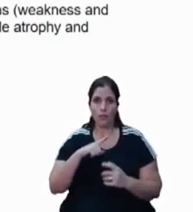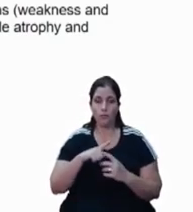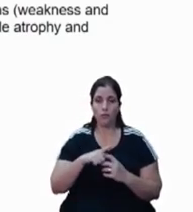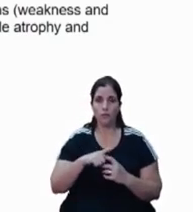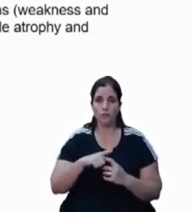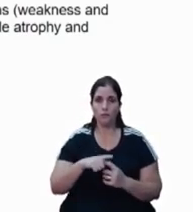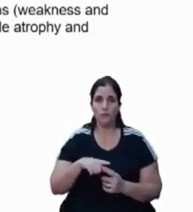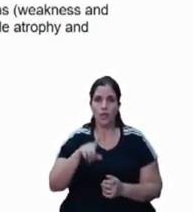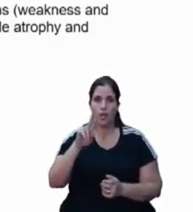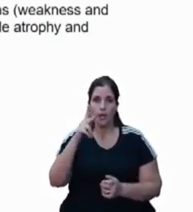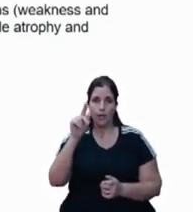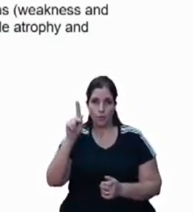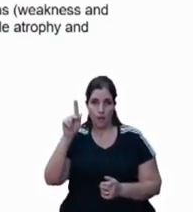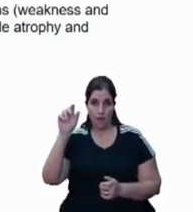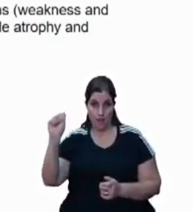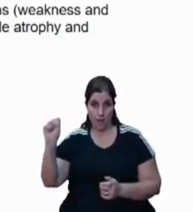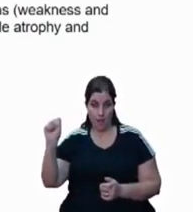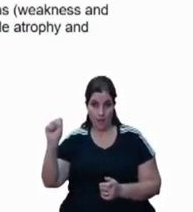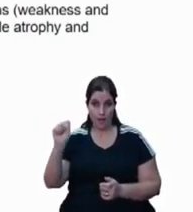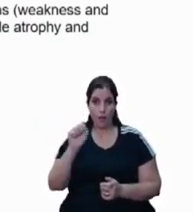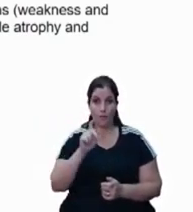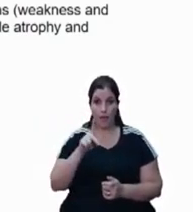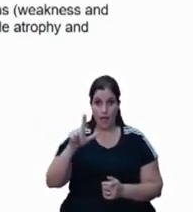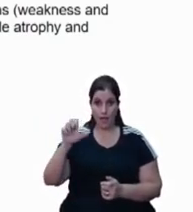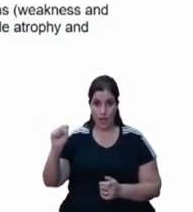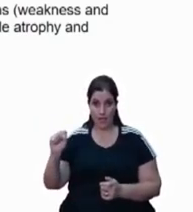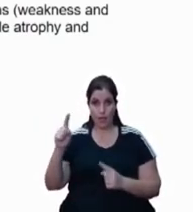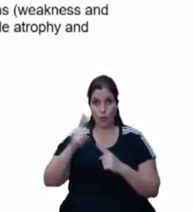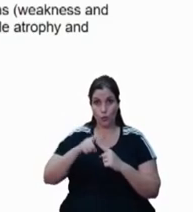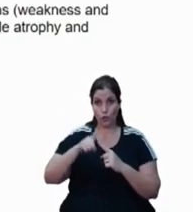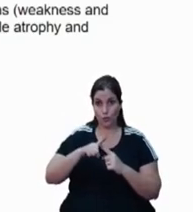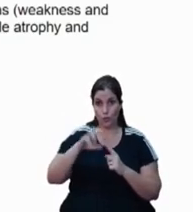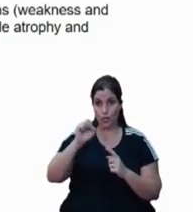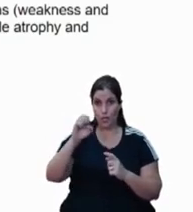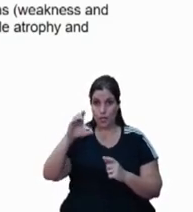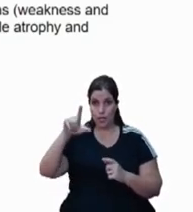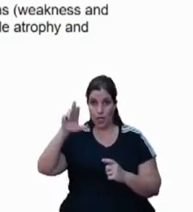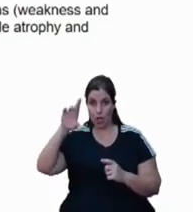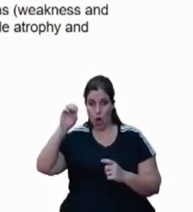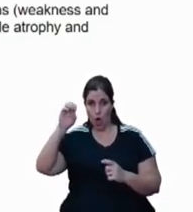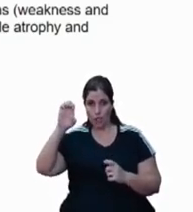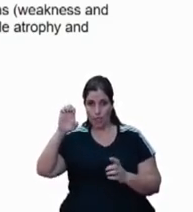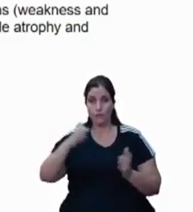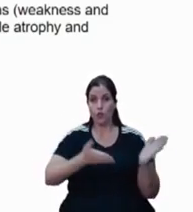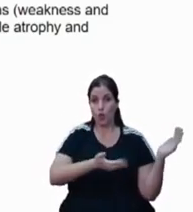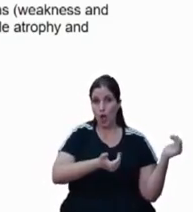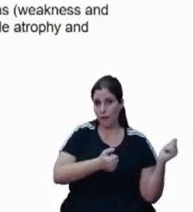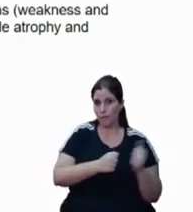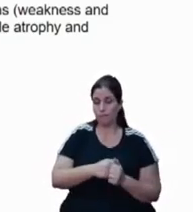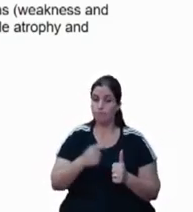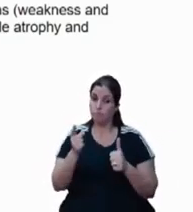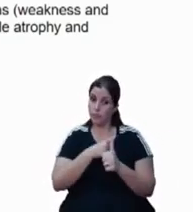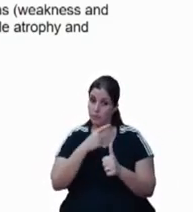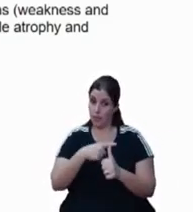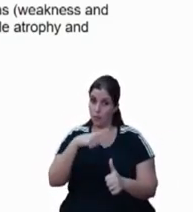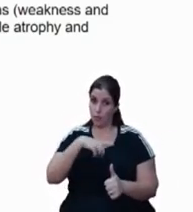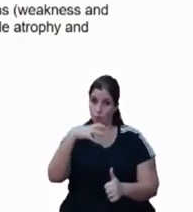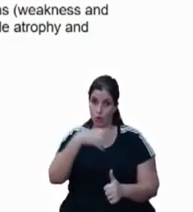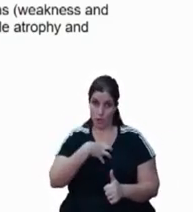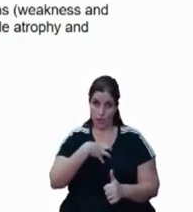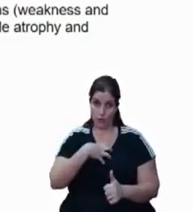PLS a kind of A PLS ALS? é um tipo de esclerose This is a lateral two-part amiotrófica answer. juvenil? Resposta: First, primeiro, there is a existe uma form forma of de juvenile